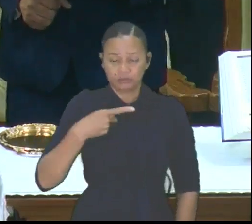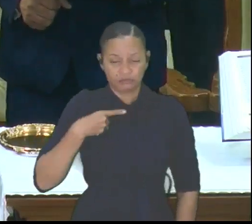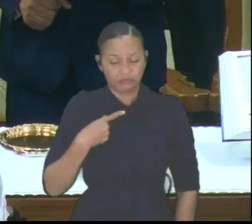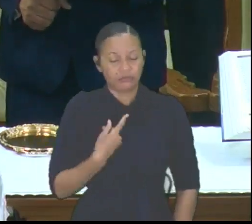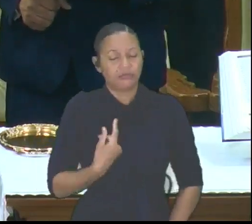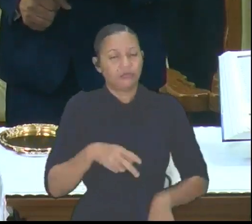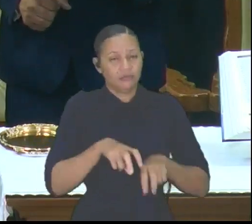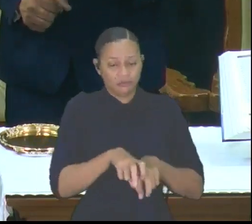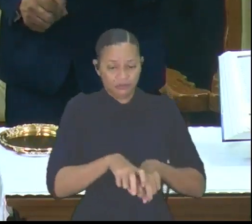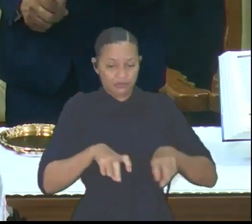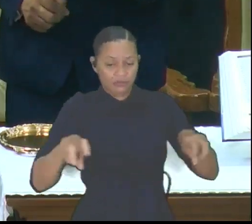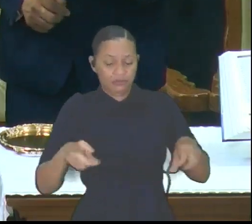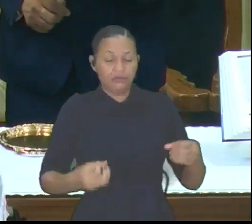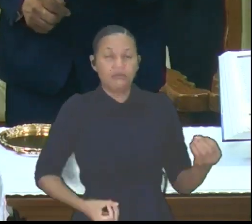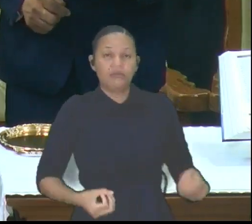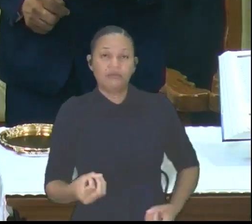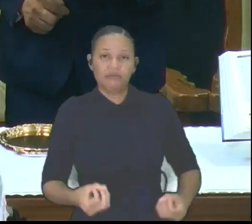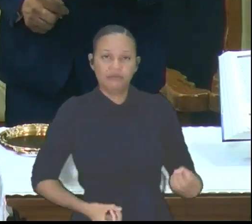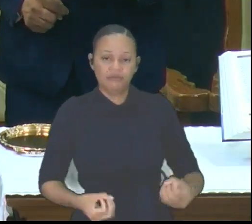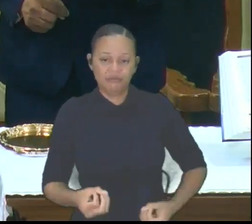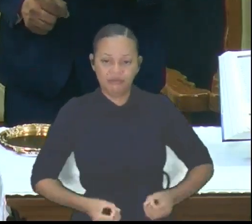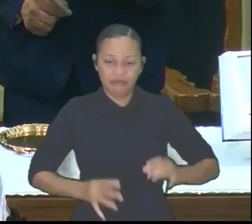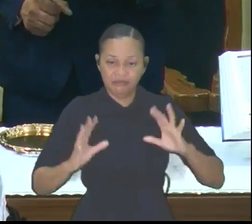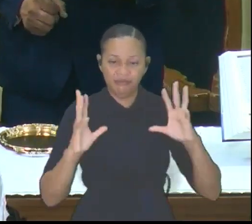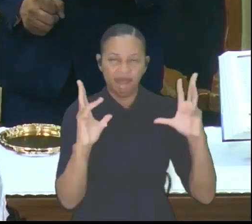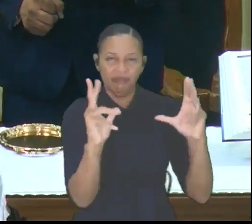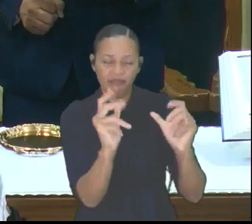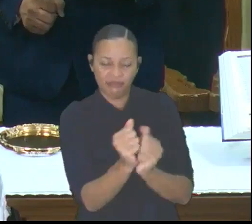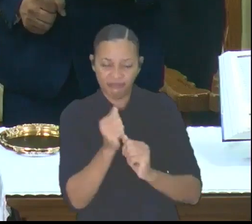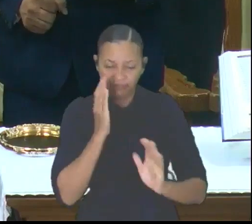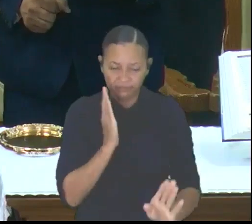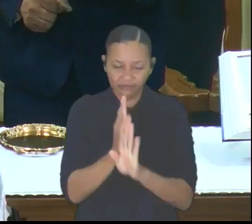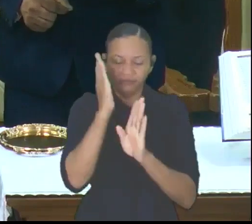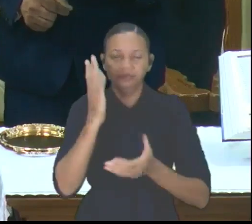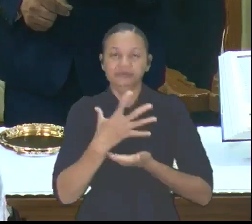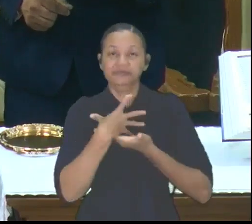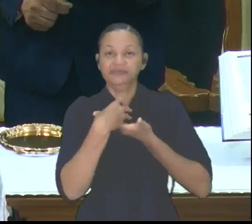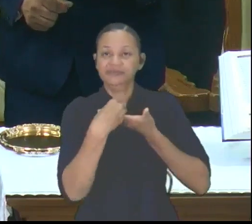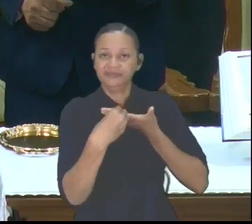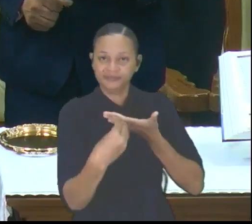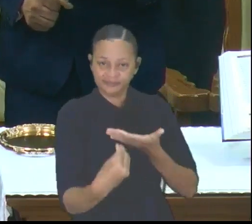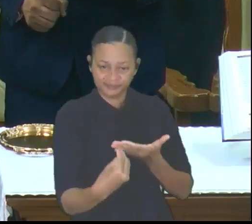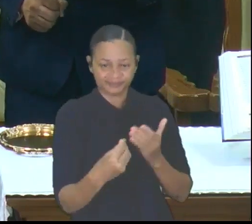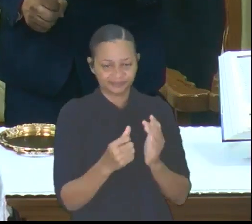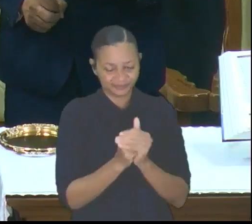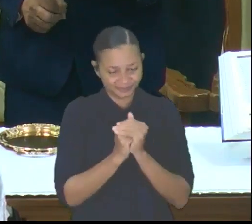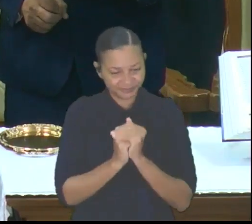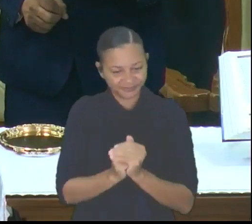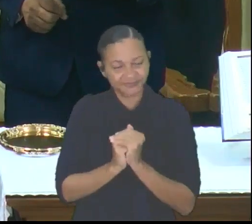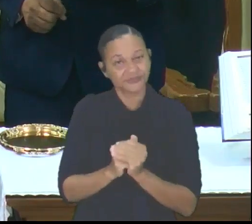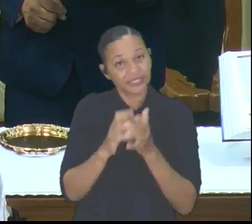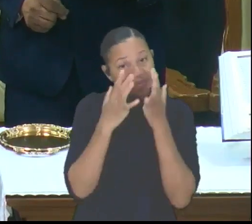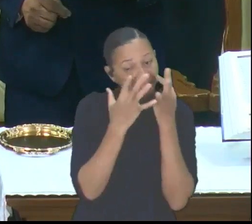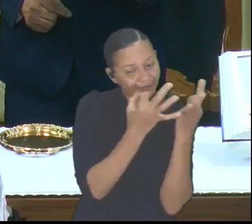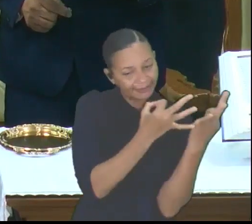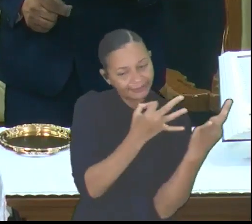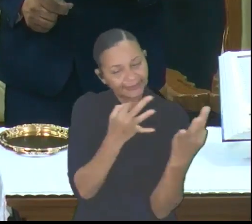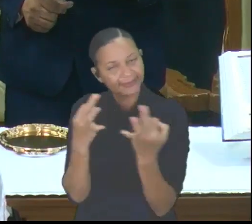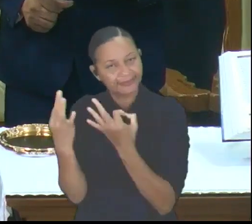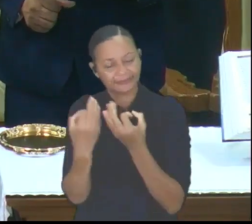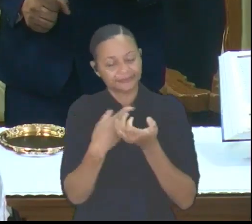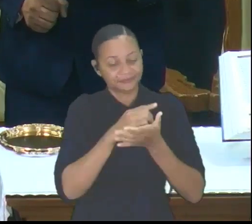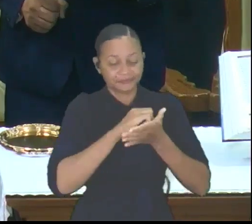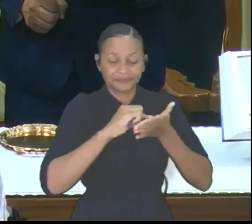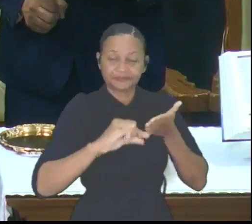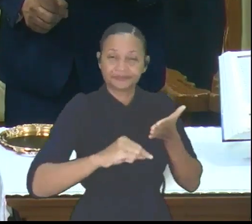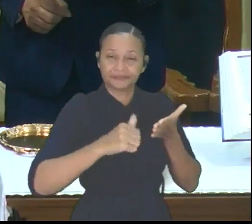obreiro e a igreja do Senhor. Todos encontraram? Me preste um pouquinho a sua atenção. Versículo